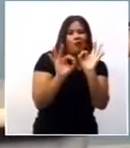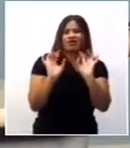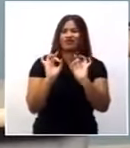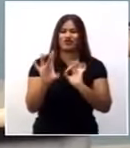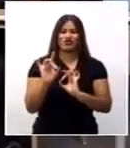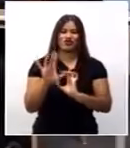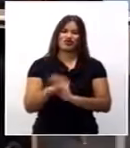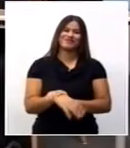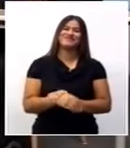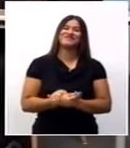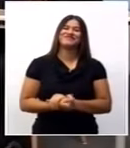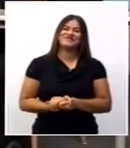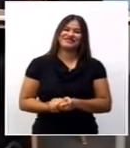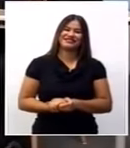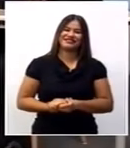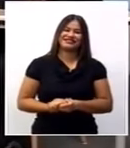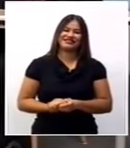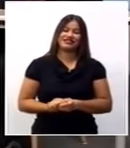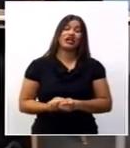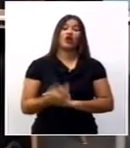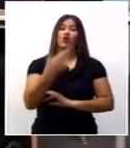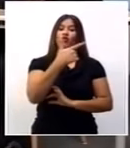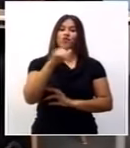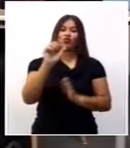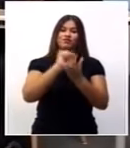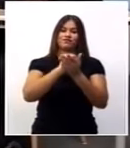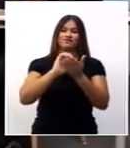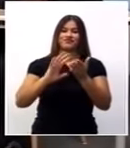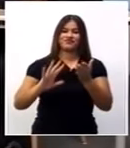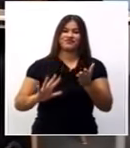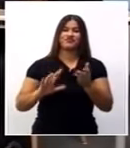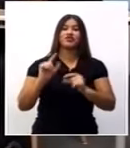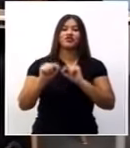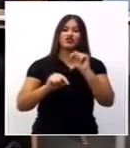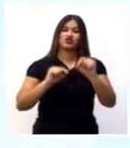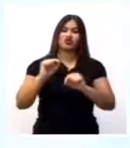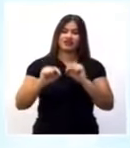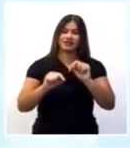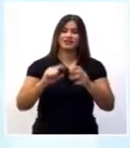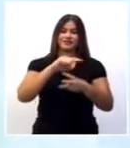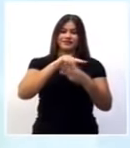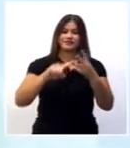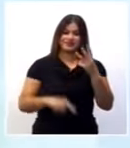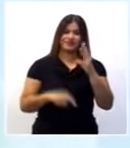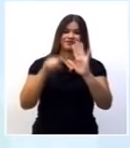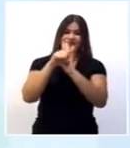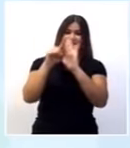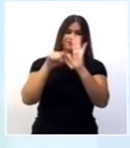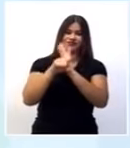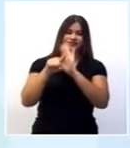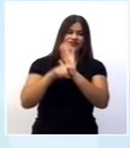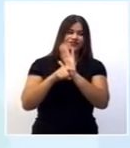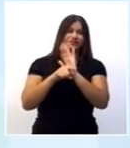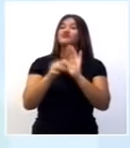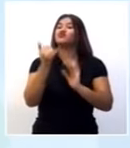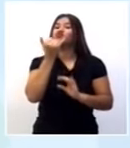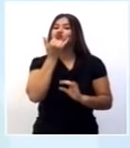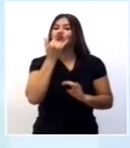sim. Vamos lá. A próxima atividade de vocês são essas 3 perguntas. Essas 4,